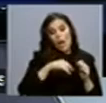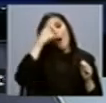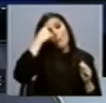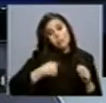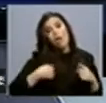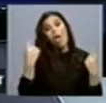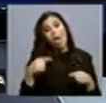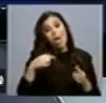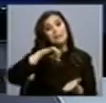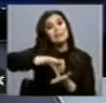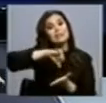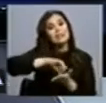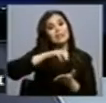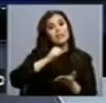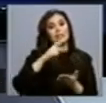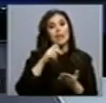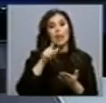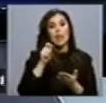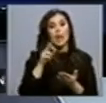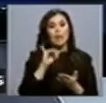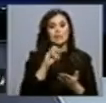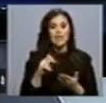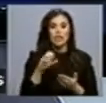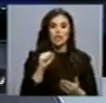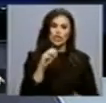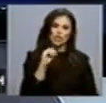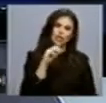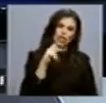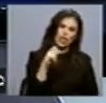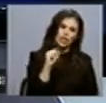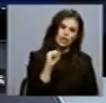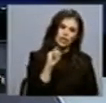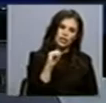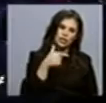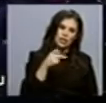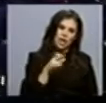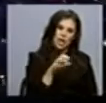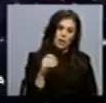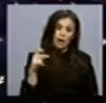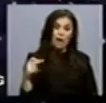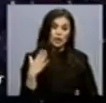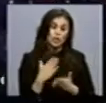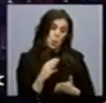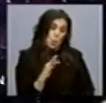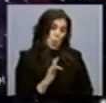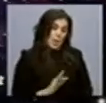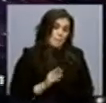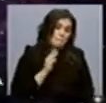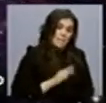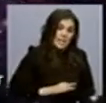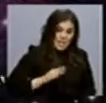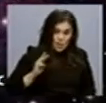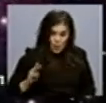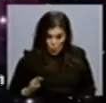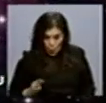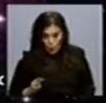centro da nossa galáxia, Sagitários A. É um buraco negro apenas, repara, entre aspas, apenas com cerca de 4 milhões de